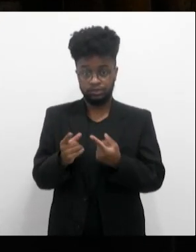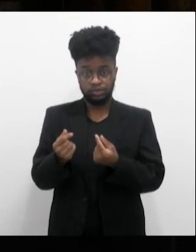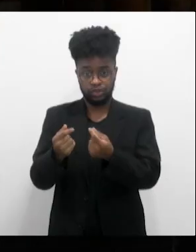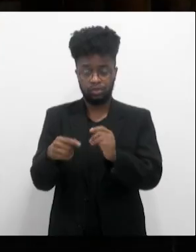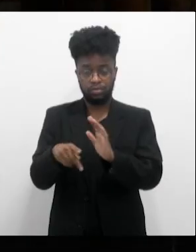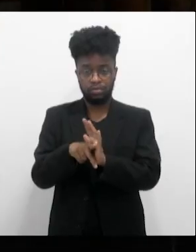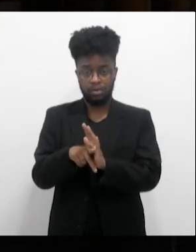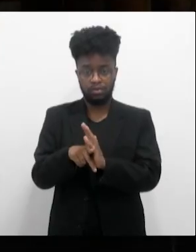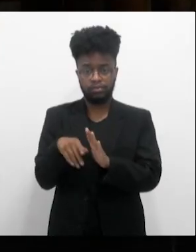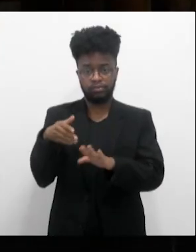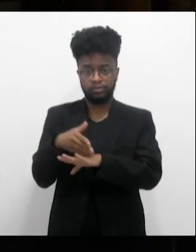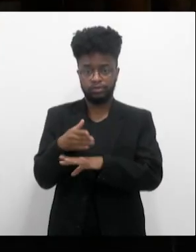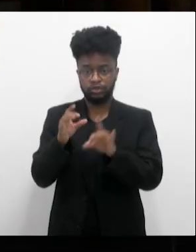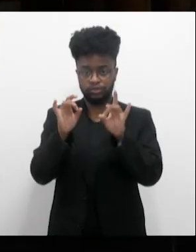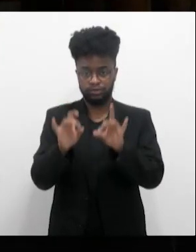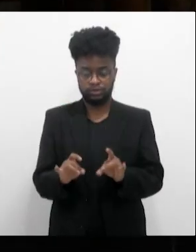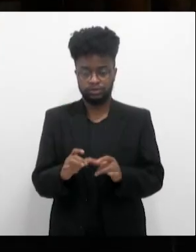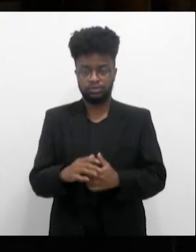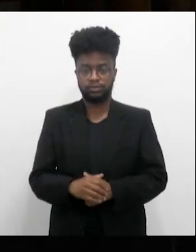royalties da participação especial.